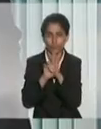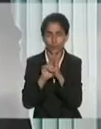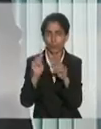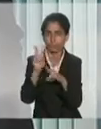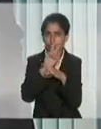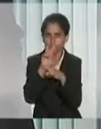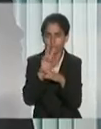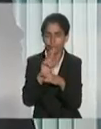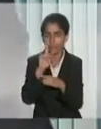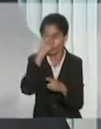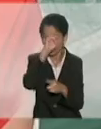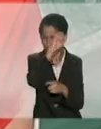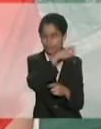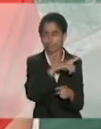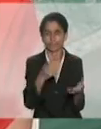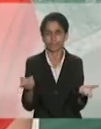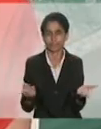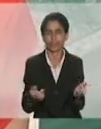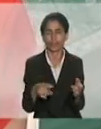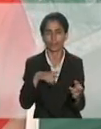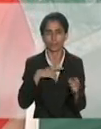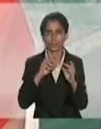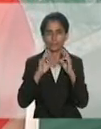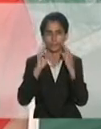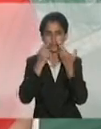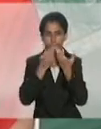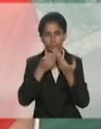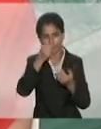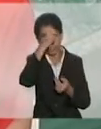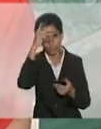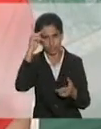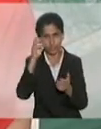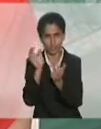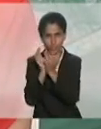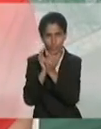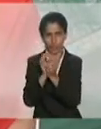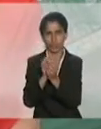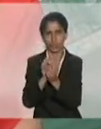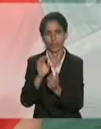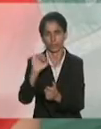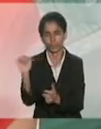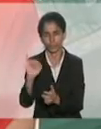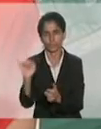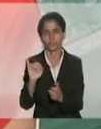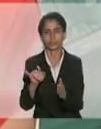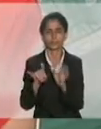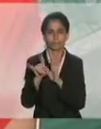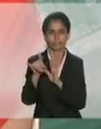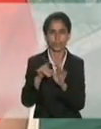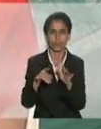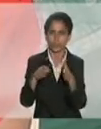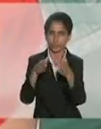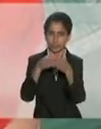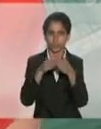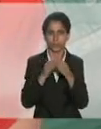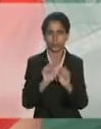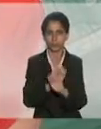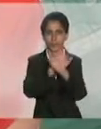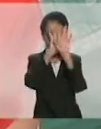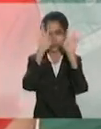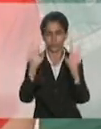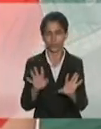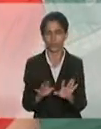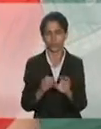difícil. Na audiência pública da Comissão de Tributação, o senhor fez uma cobrança por